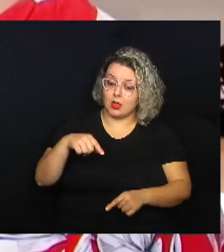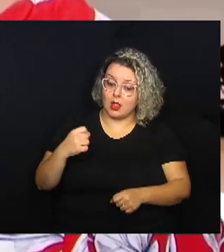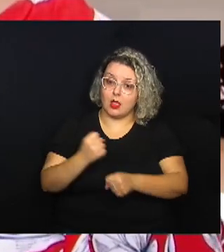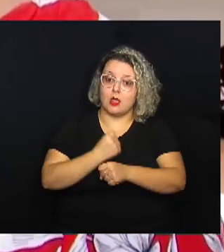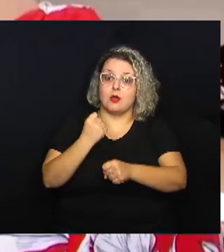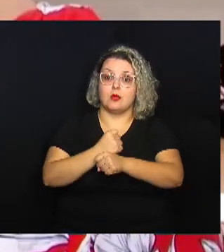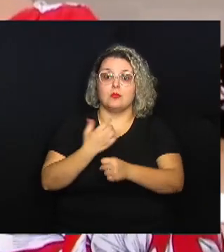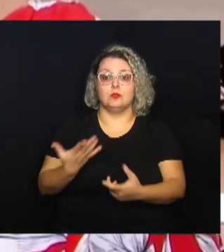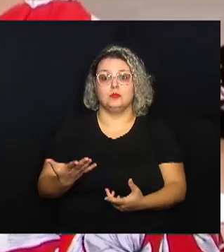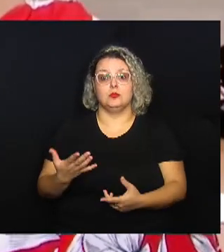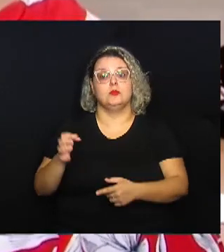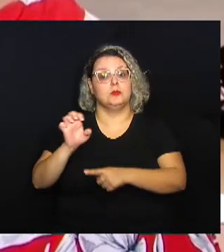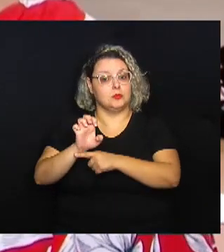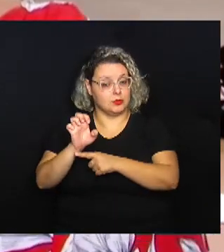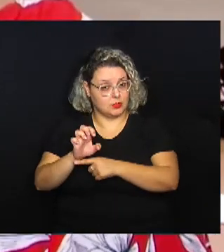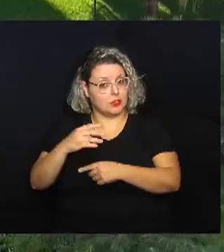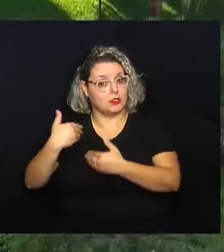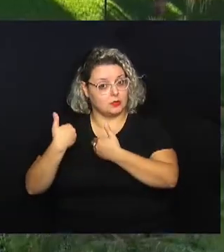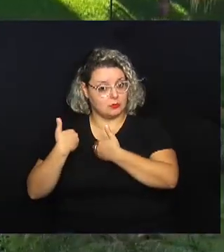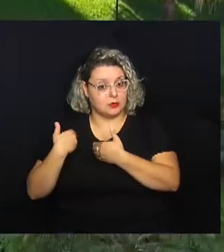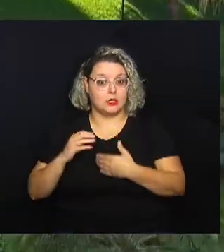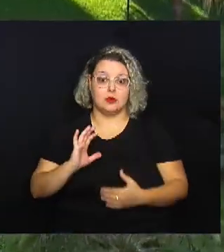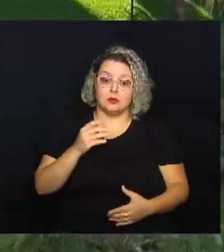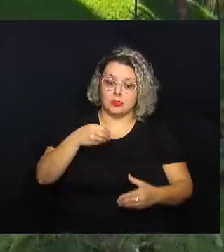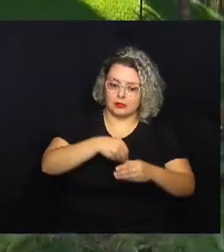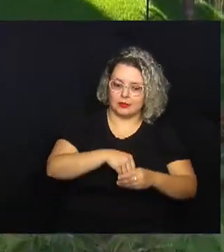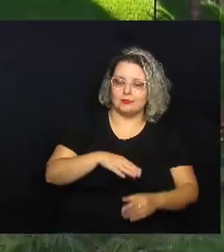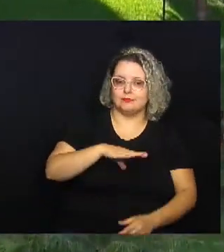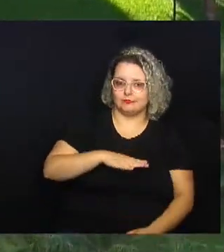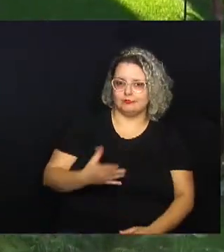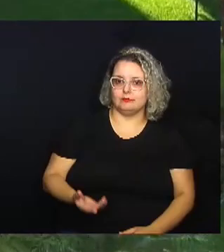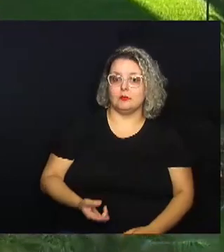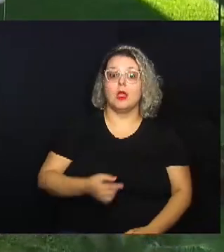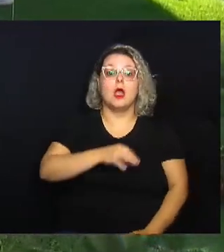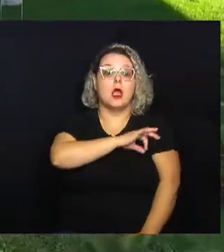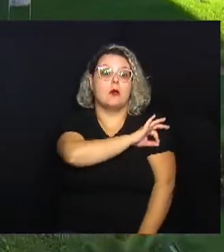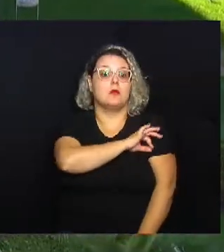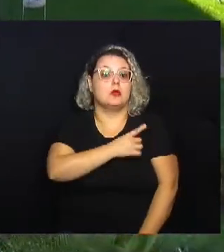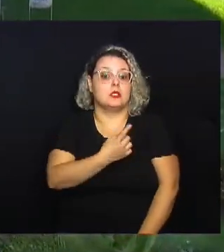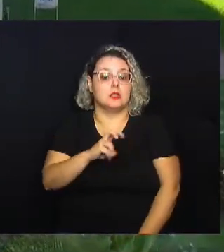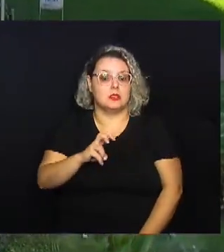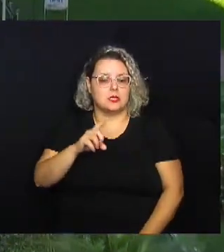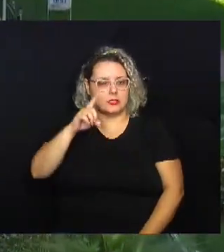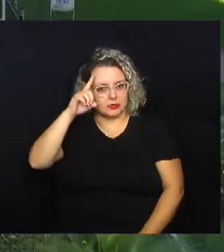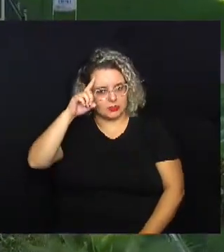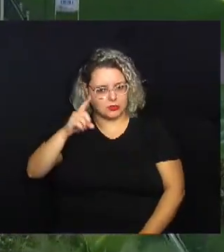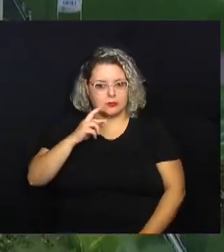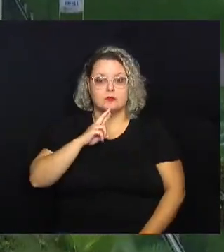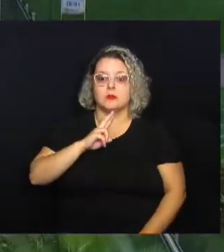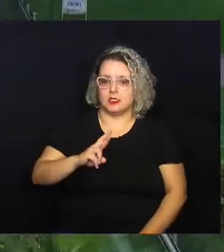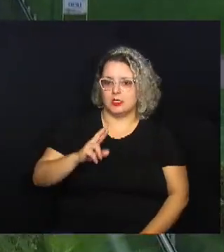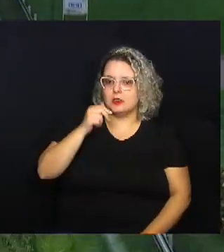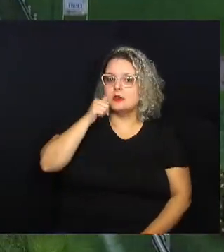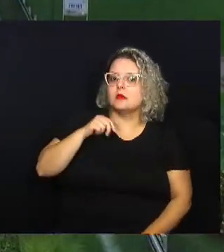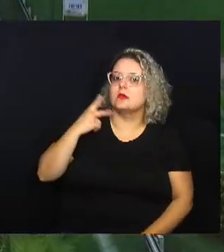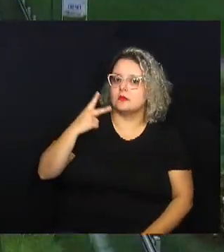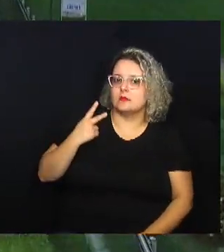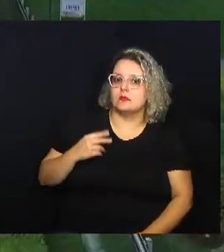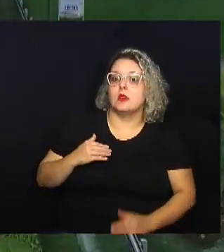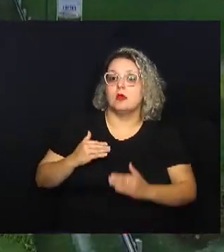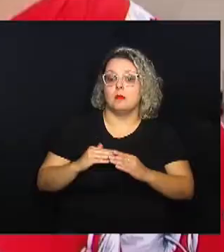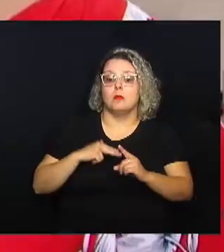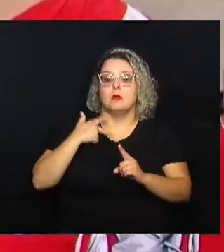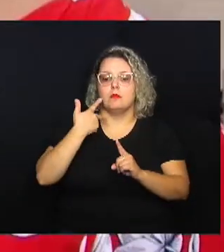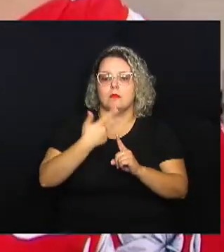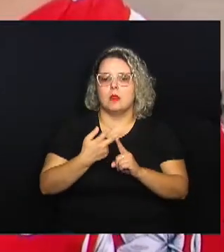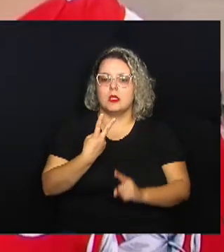tocada pelo Estado mas tá acontecendo dentro do município a prefeitura tem 15 dias para responder a vereadora que são prorrogáveis por mais